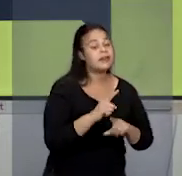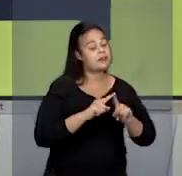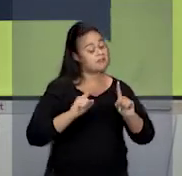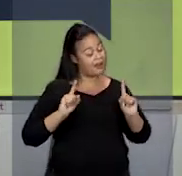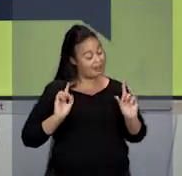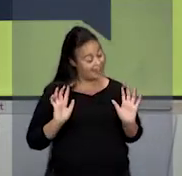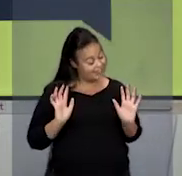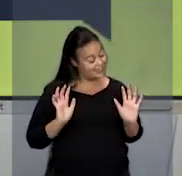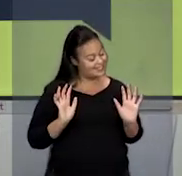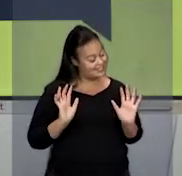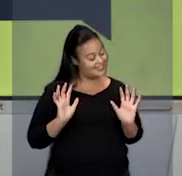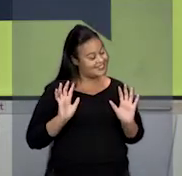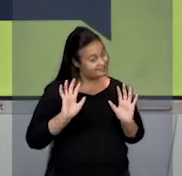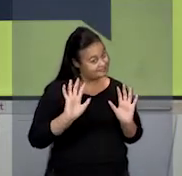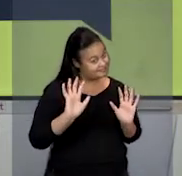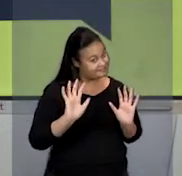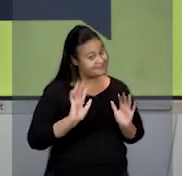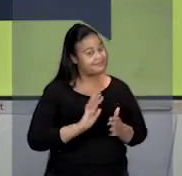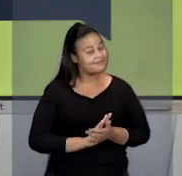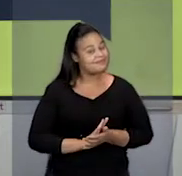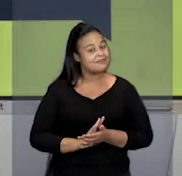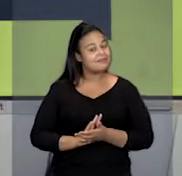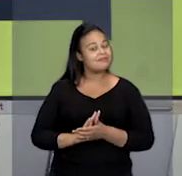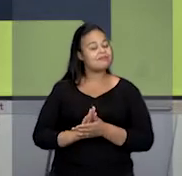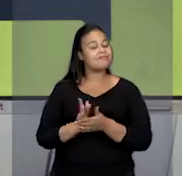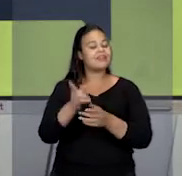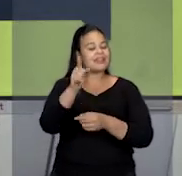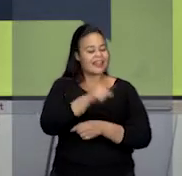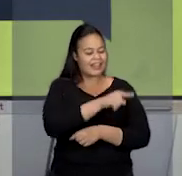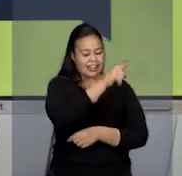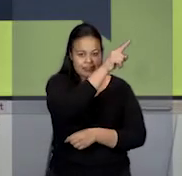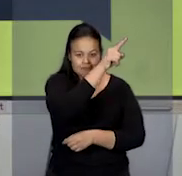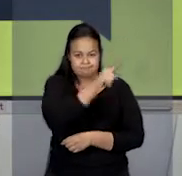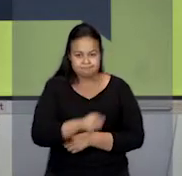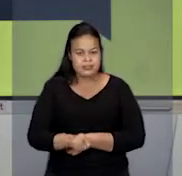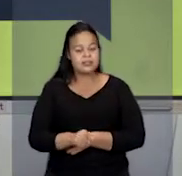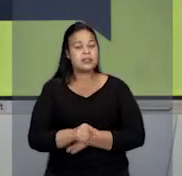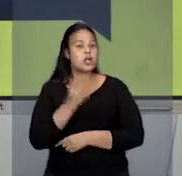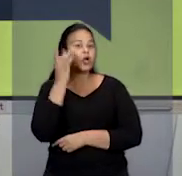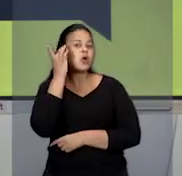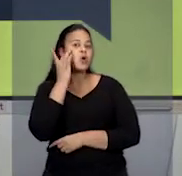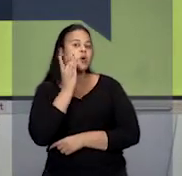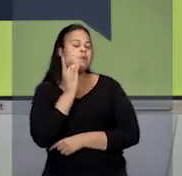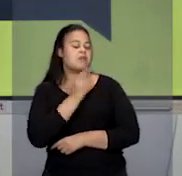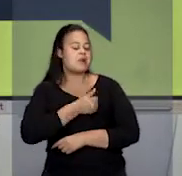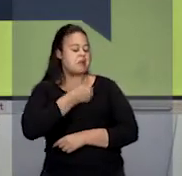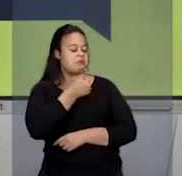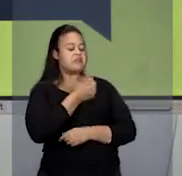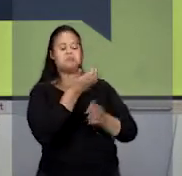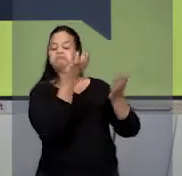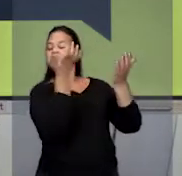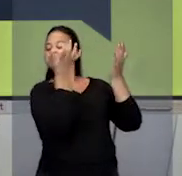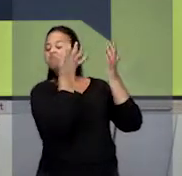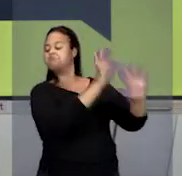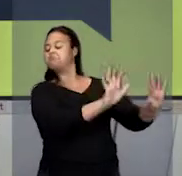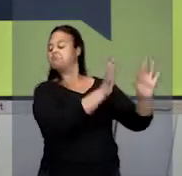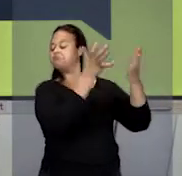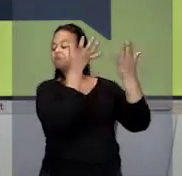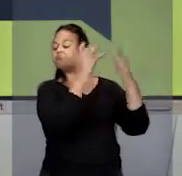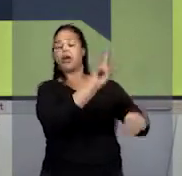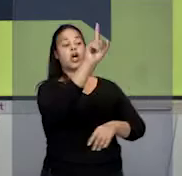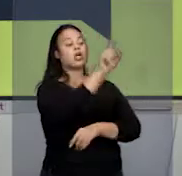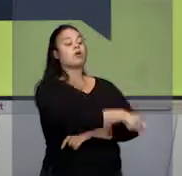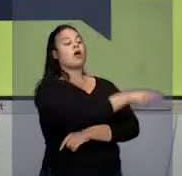né, foi desfeita, né, porque o Dom Pedro I não quis manter ninguém que fosse